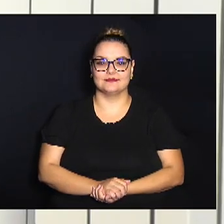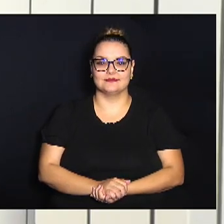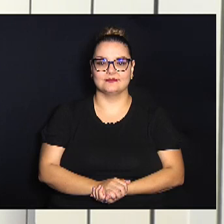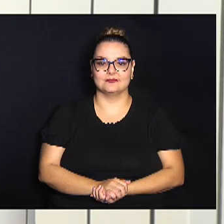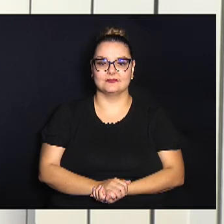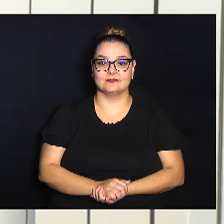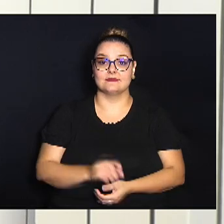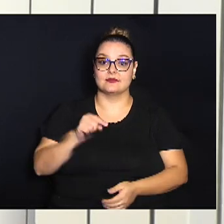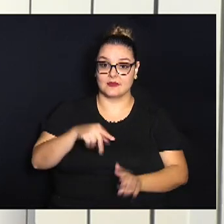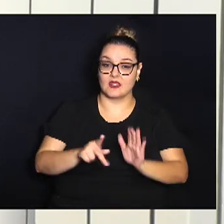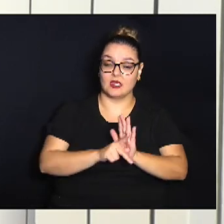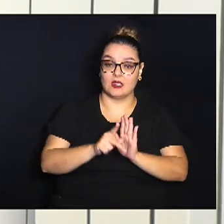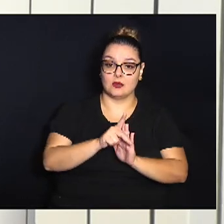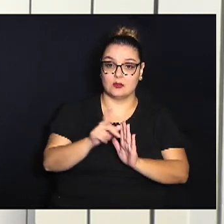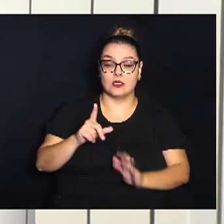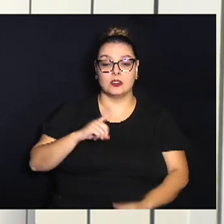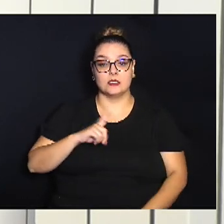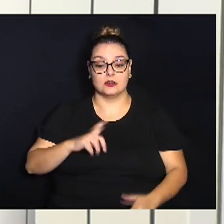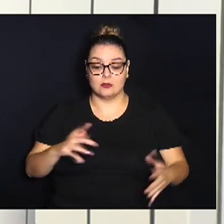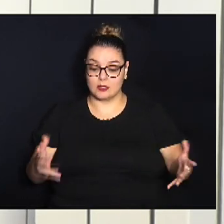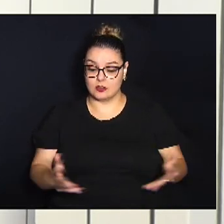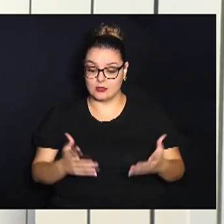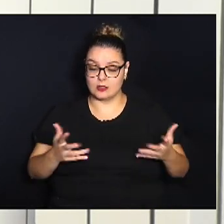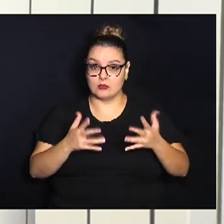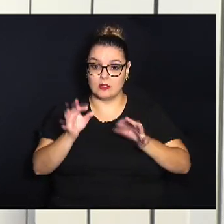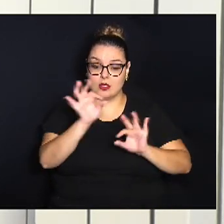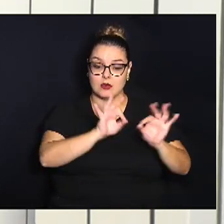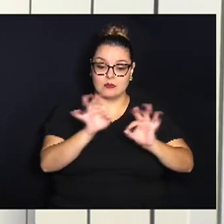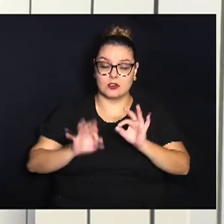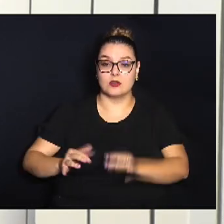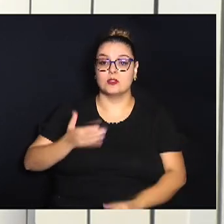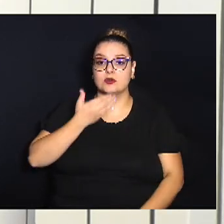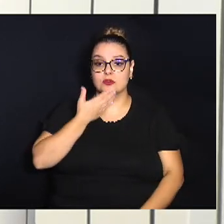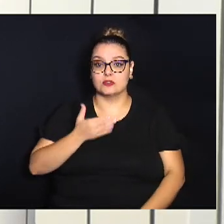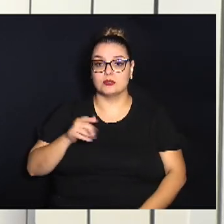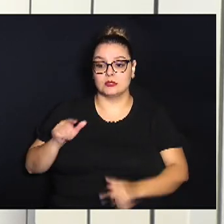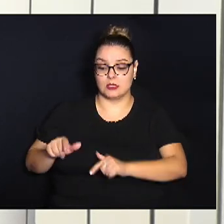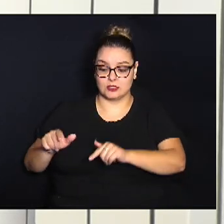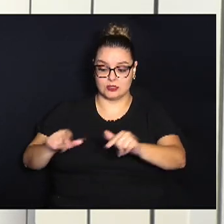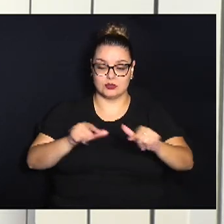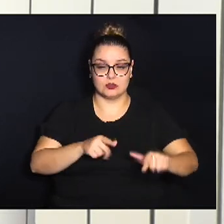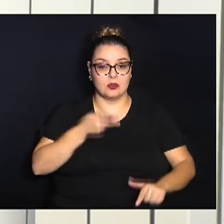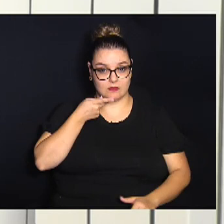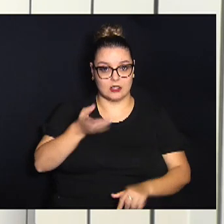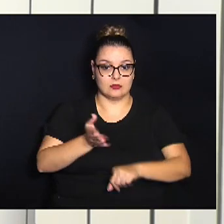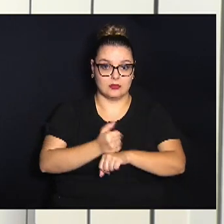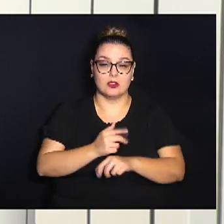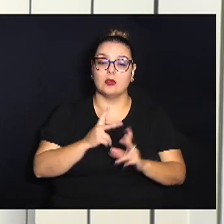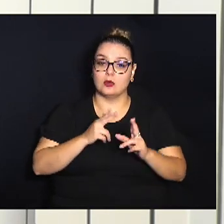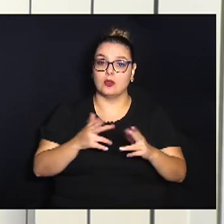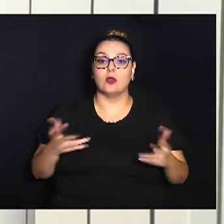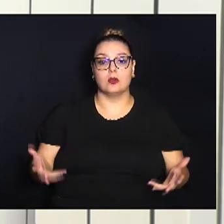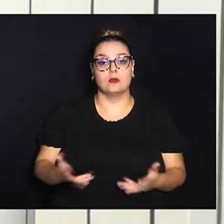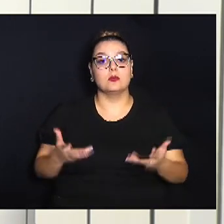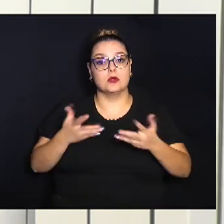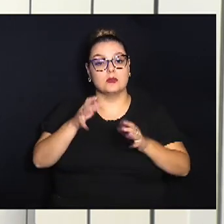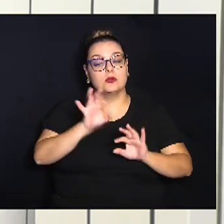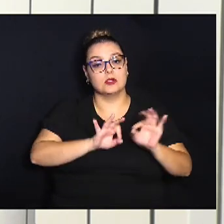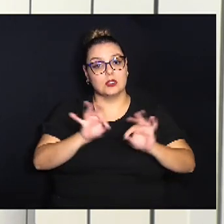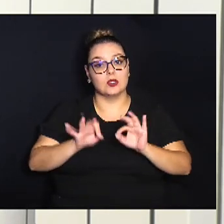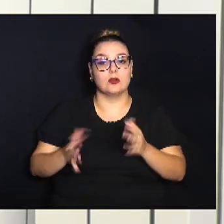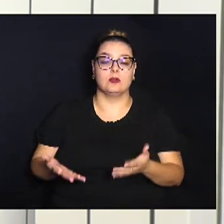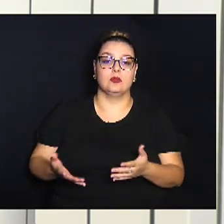Este projeto prevê incentivar a decoração natalina nestes locais, assim como um incentivo à